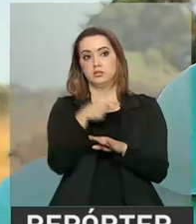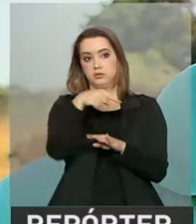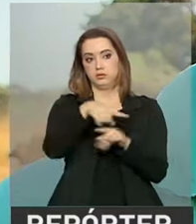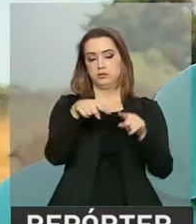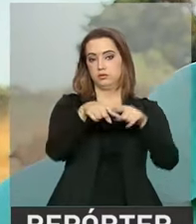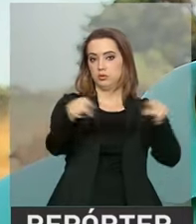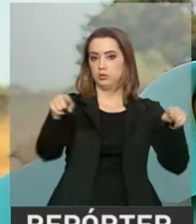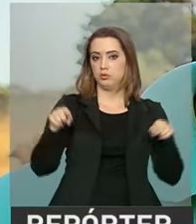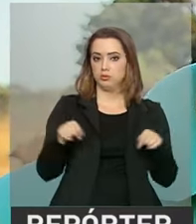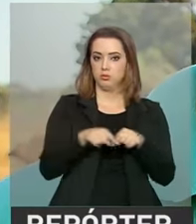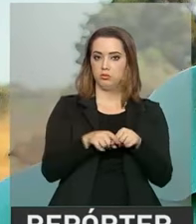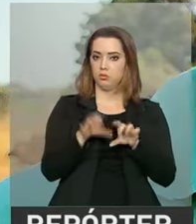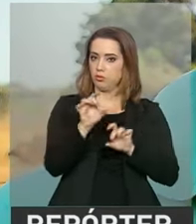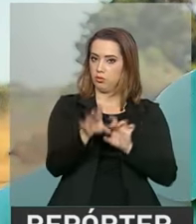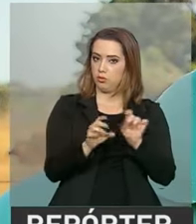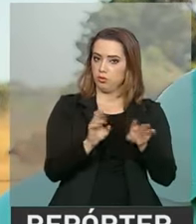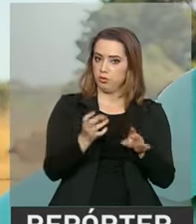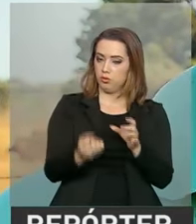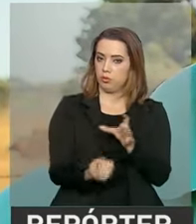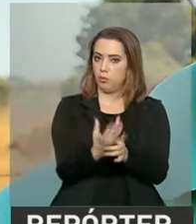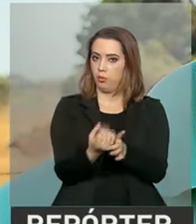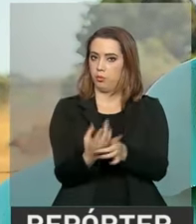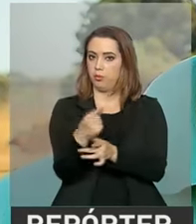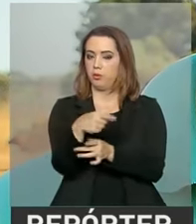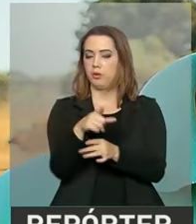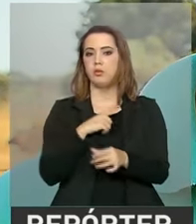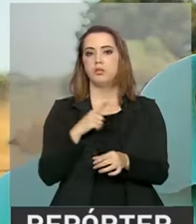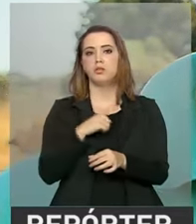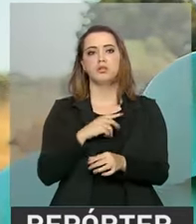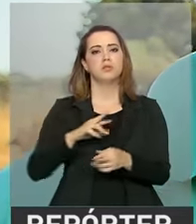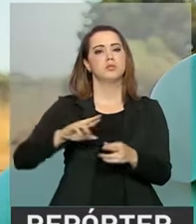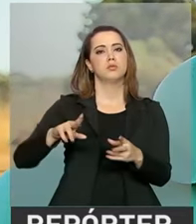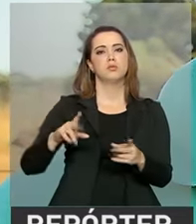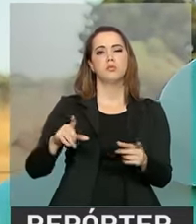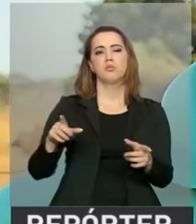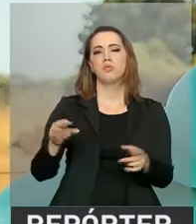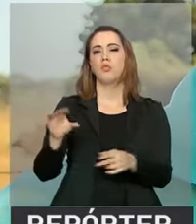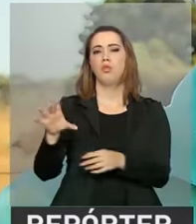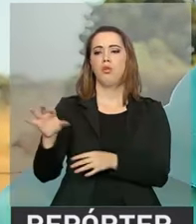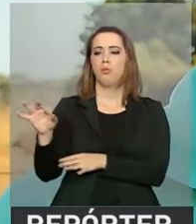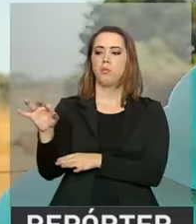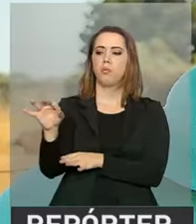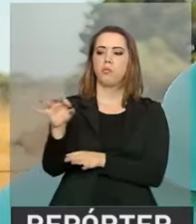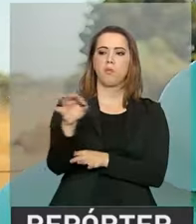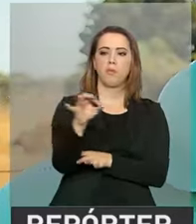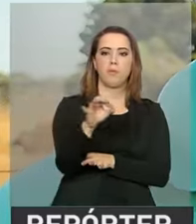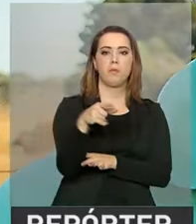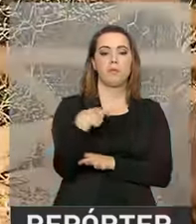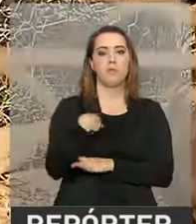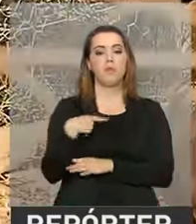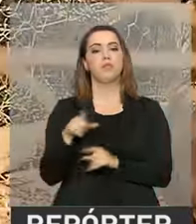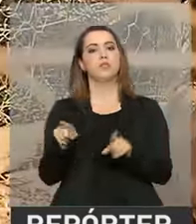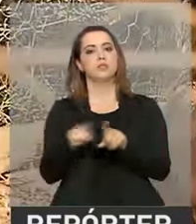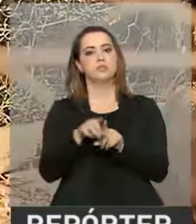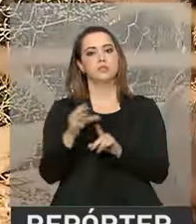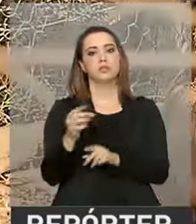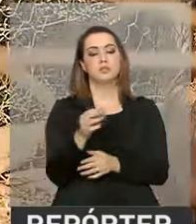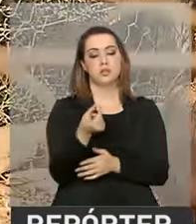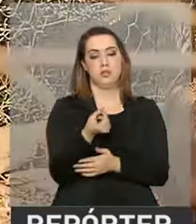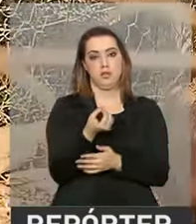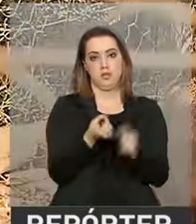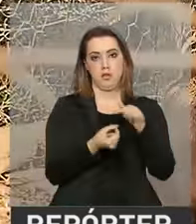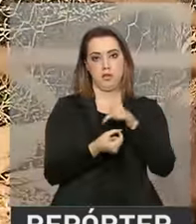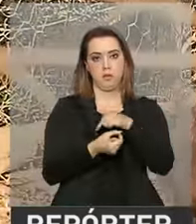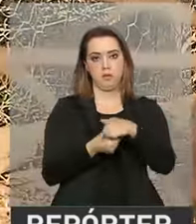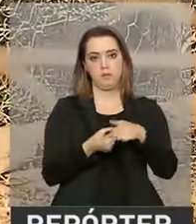criadouro também. as bactérias em cultura que tem aqui na Embrapa, é as sementes que a gente nunca tinha visto. O banco genético